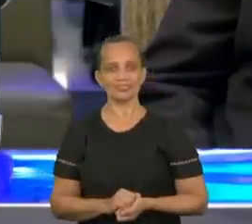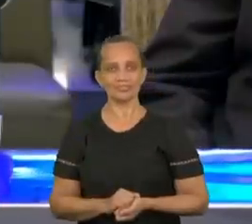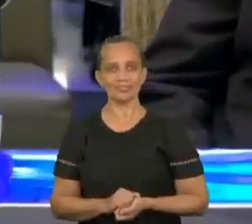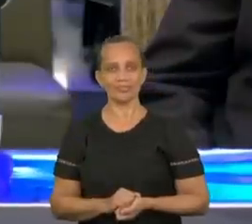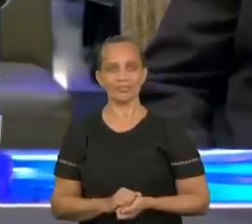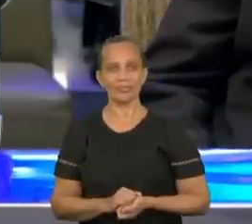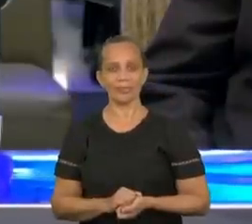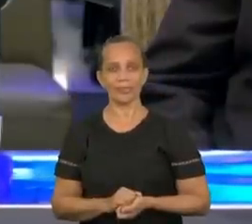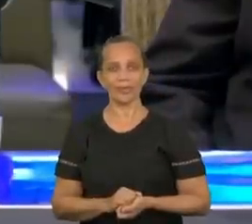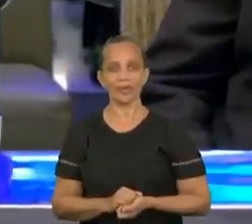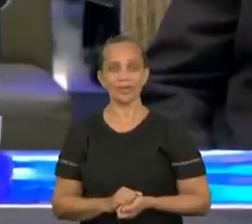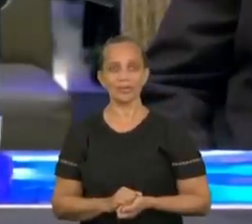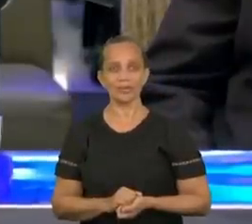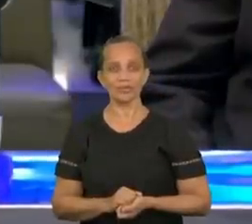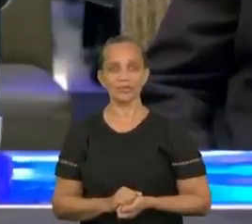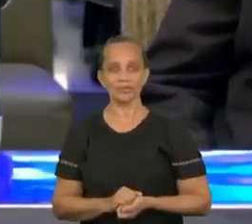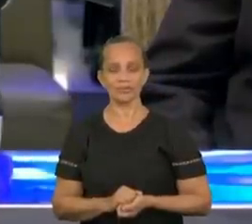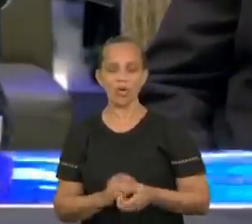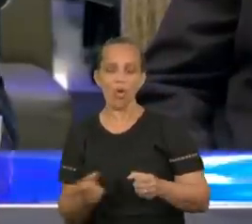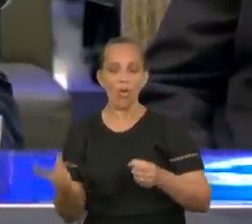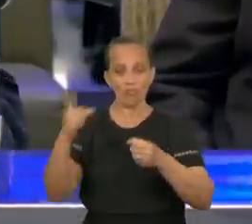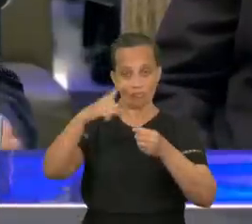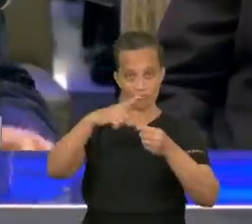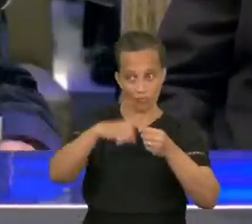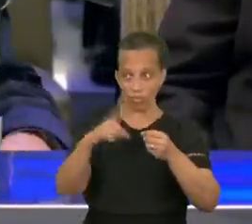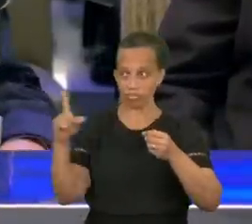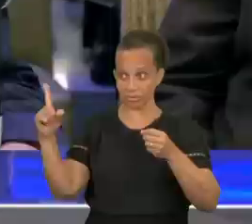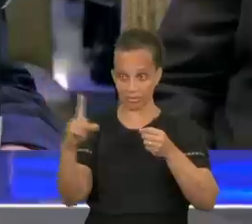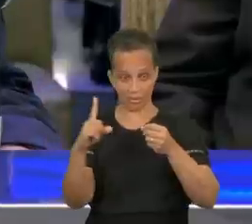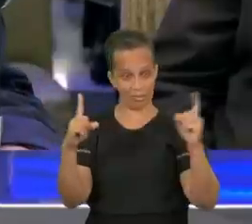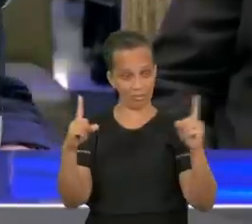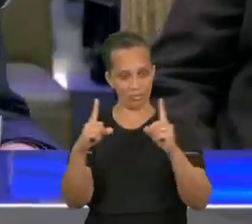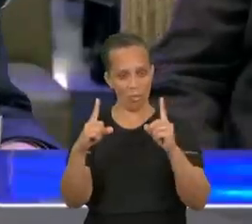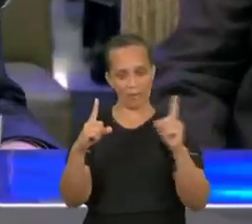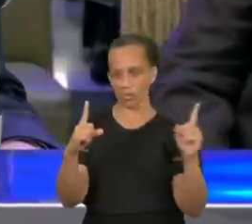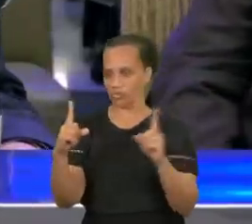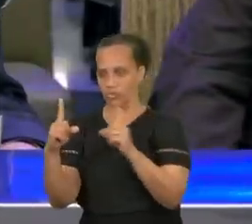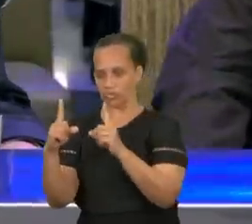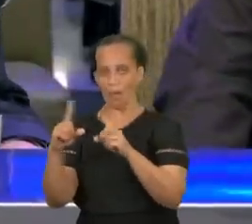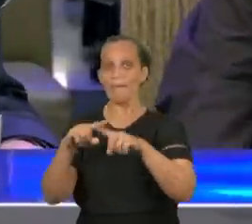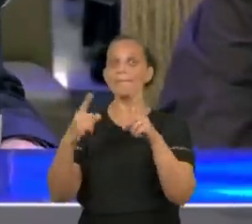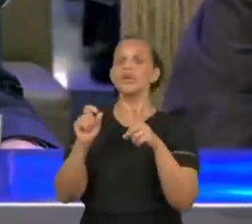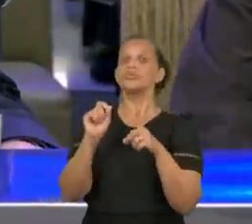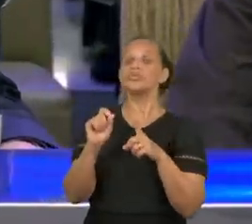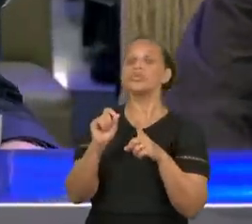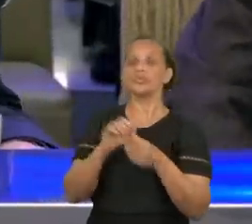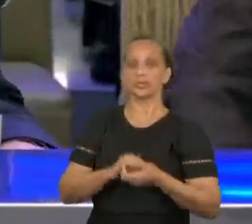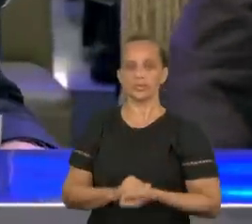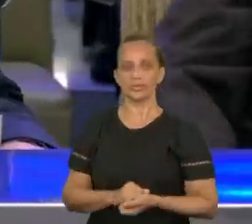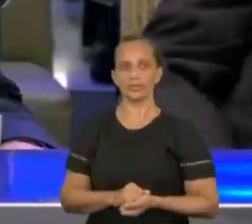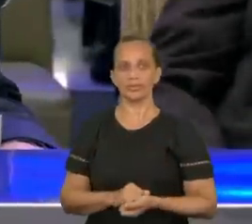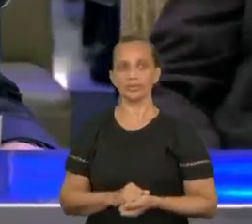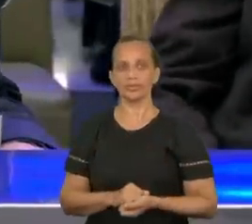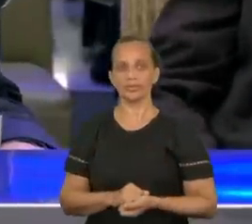para torna-se eles para ti mas não voltes tu para eles diz assim convertam-se anjos a